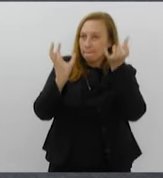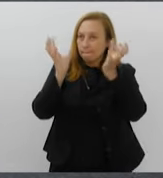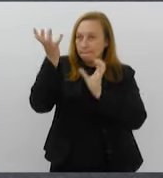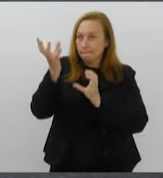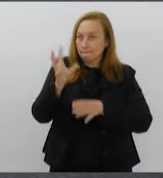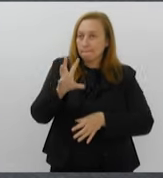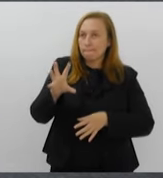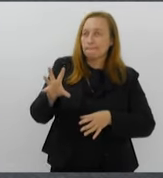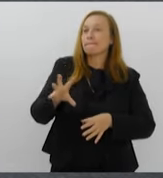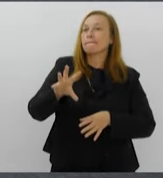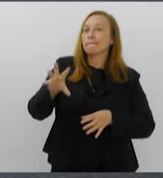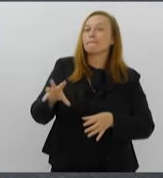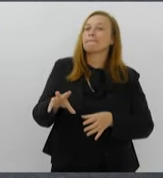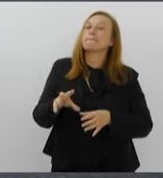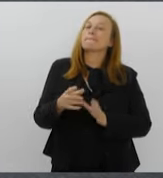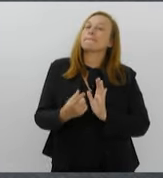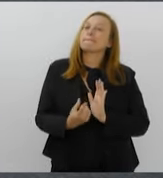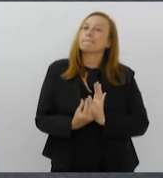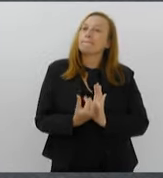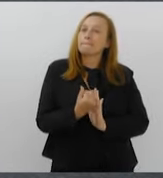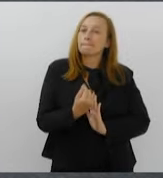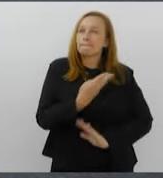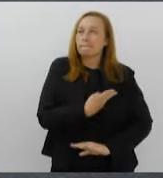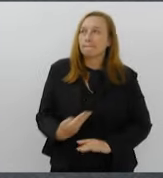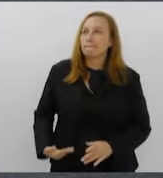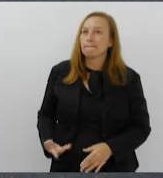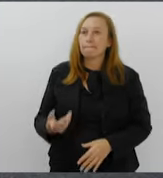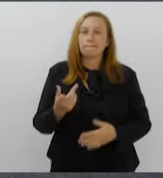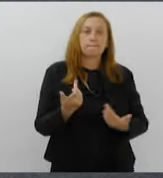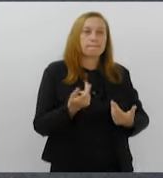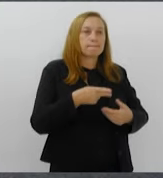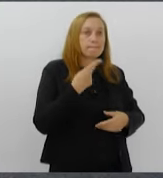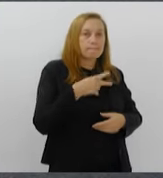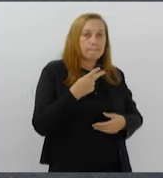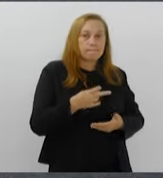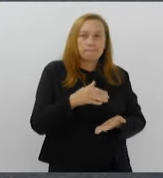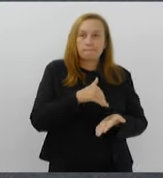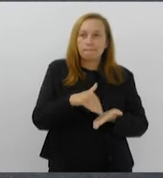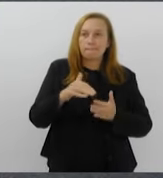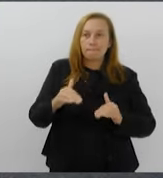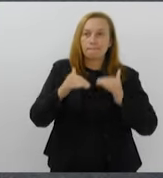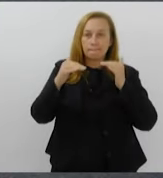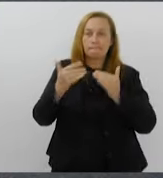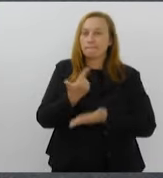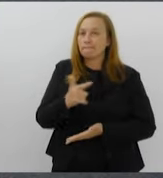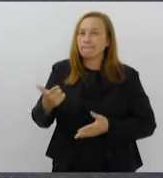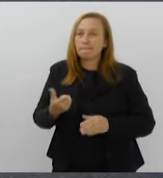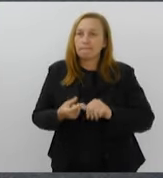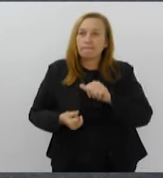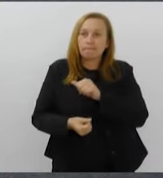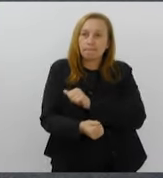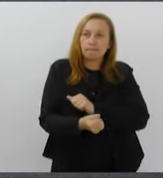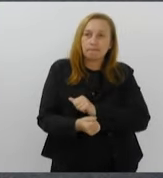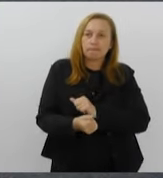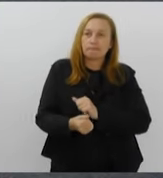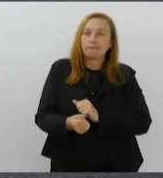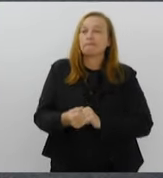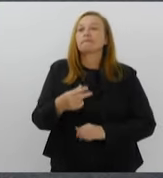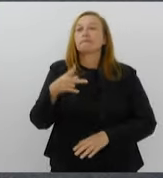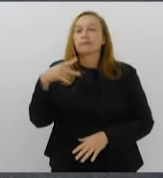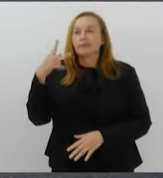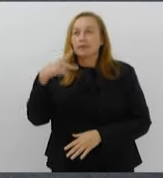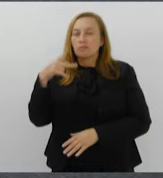governo. Não adianta fazer discurso, ter subsecretaria e não ter investimento nas políticas ambientais,